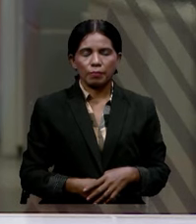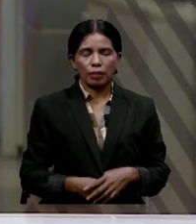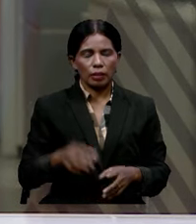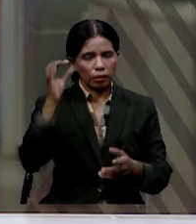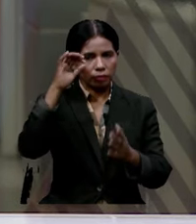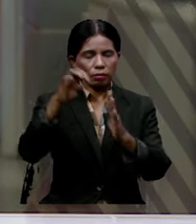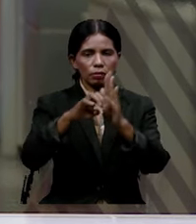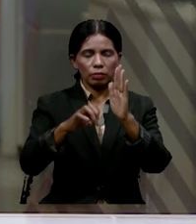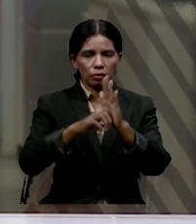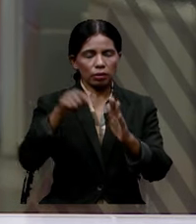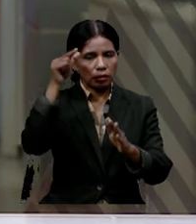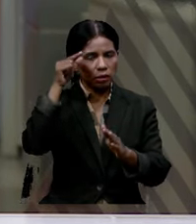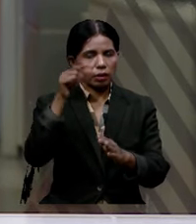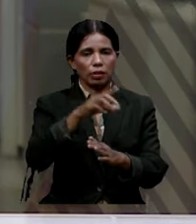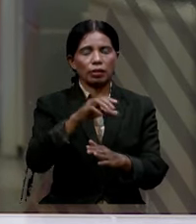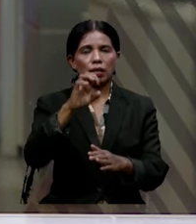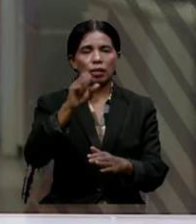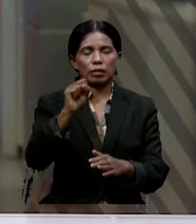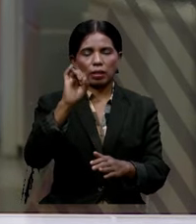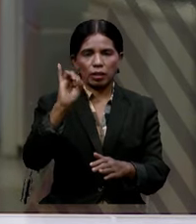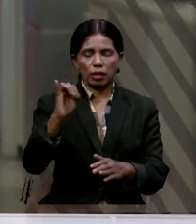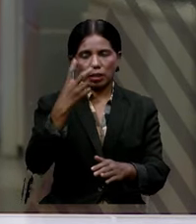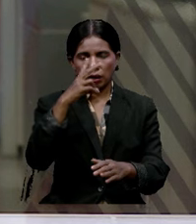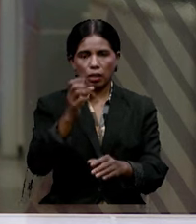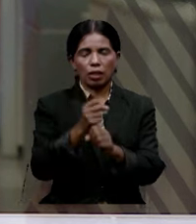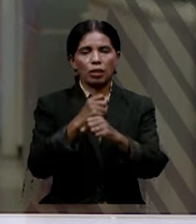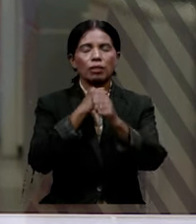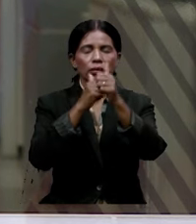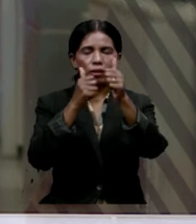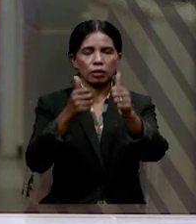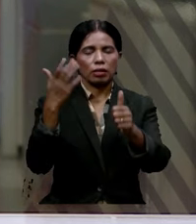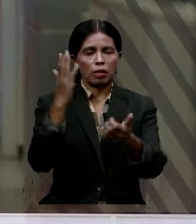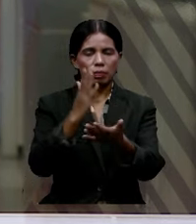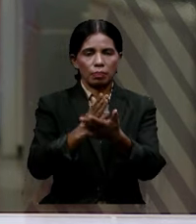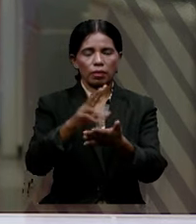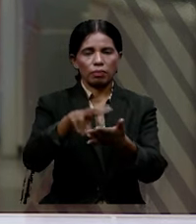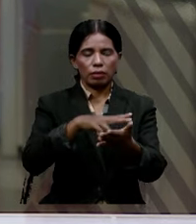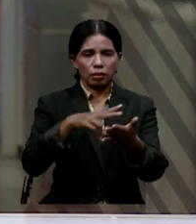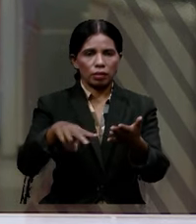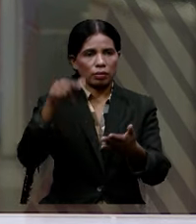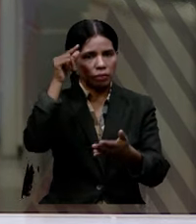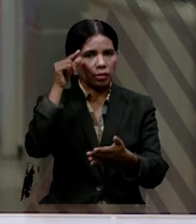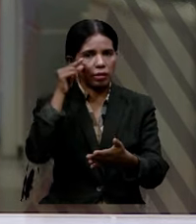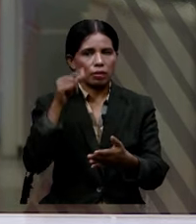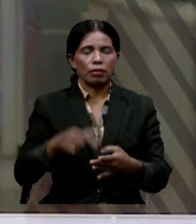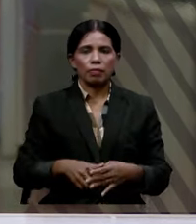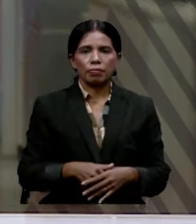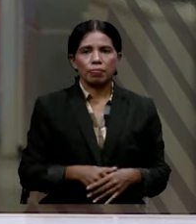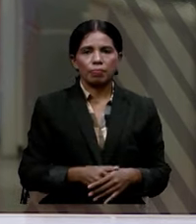Secretaria de Estado de Igualdade continua a advocacia para ir referir a to combate a violência baseada no gênero.